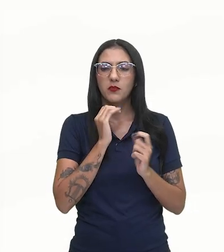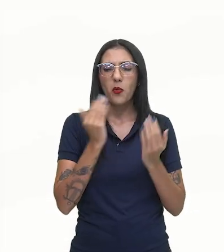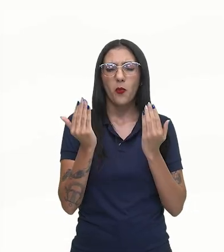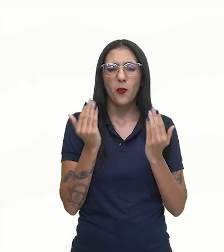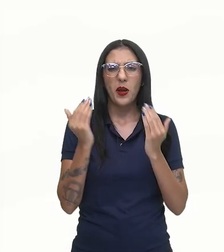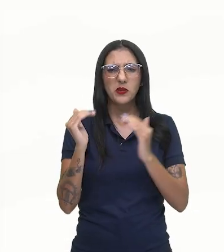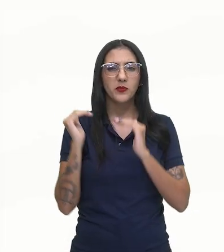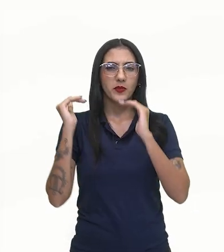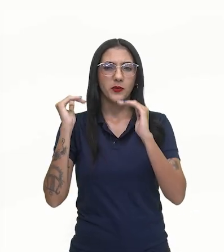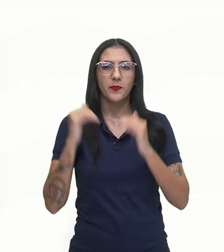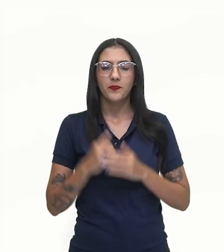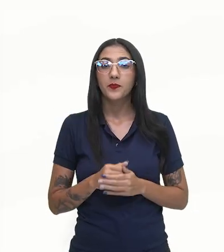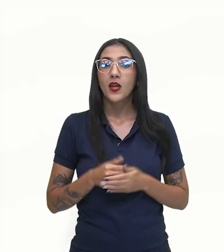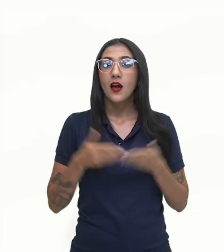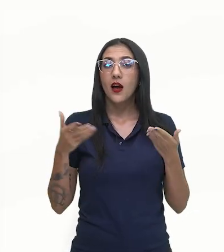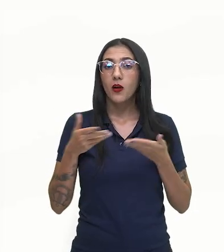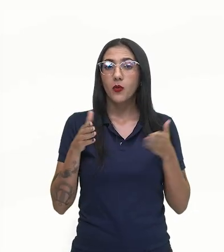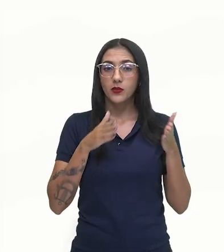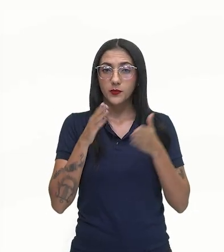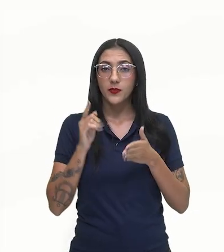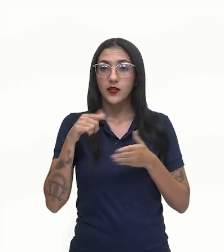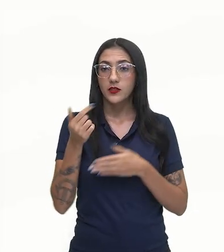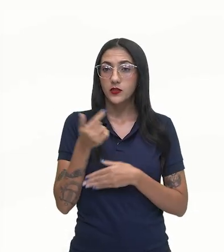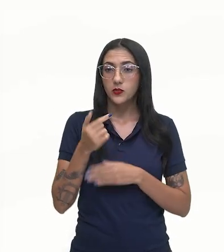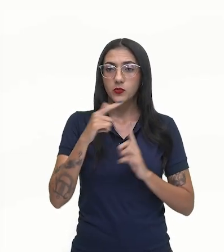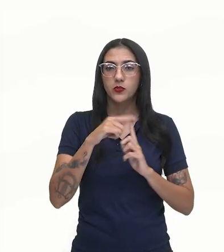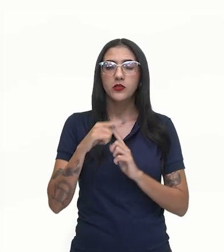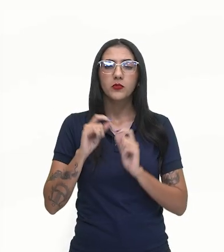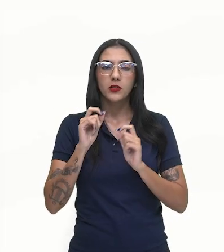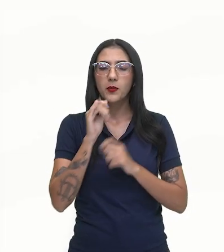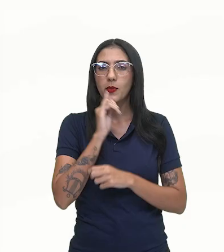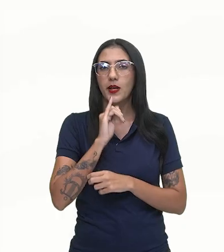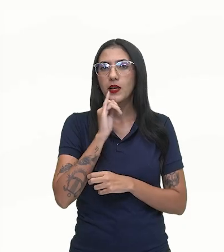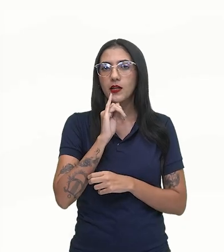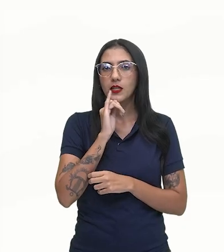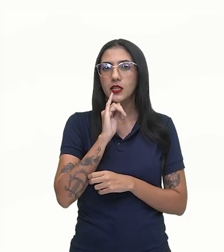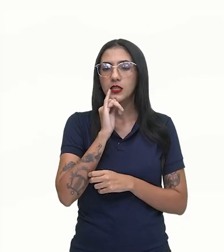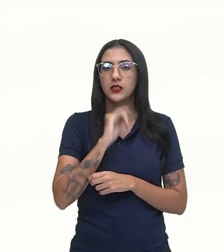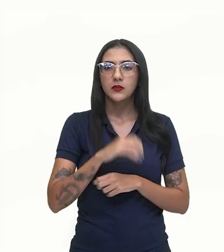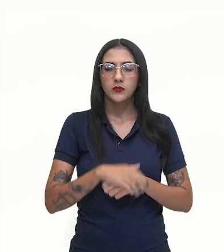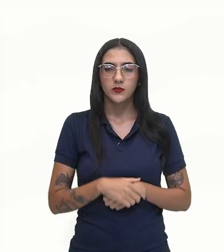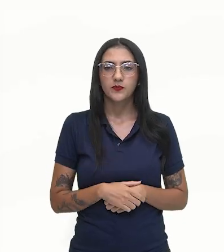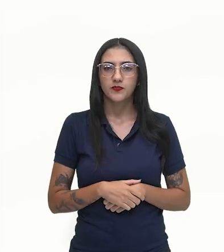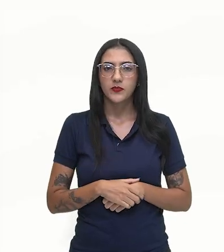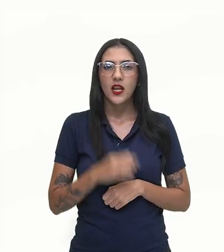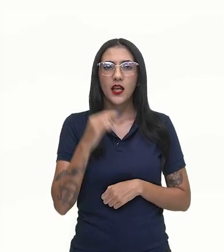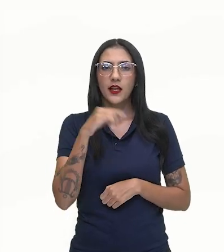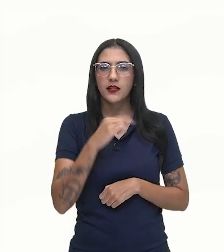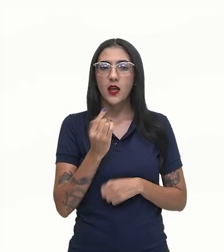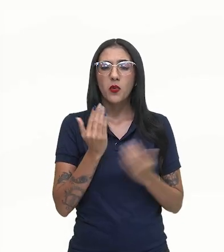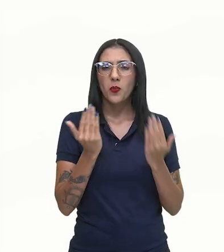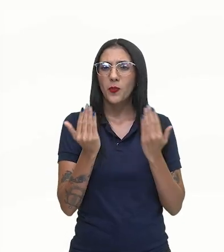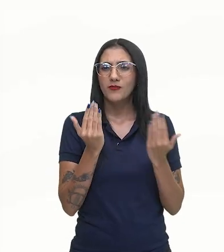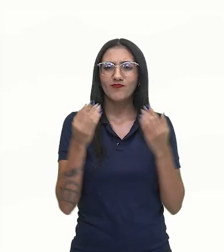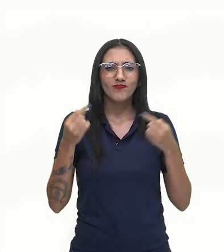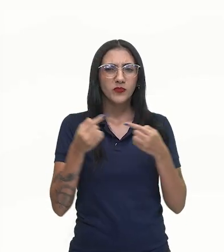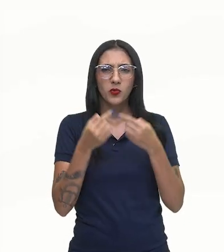superioridade. O comparativo de igualdade é quando a gente fala assim, que é tão